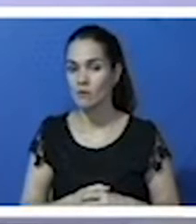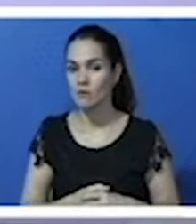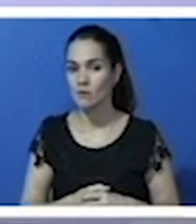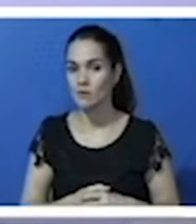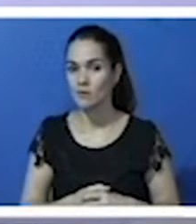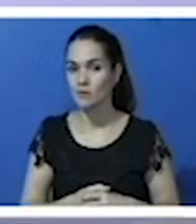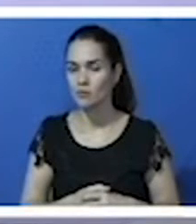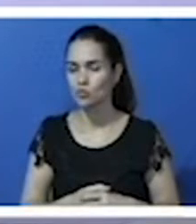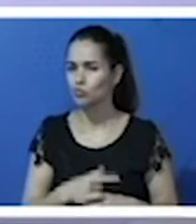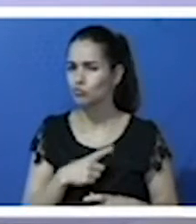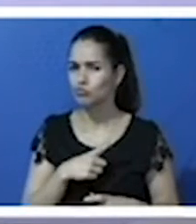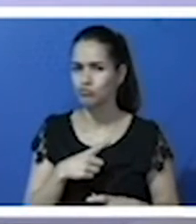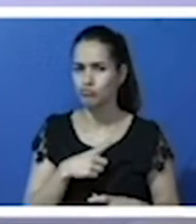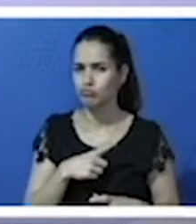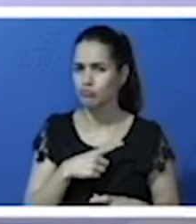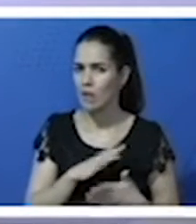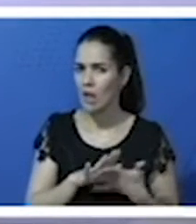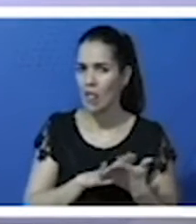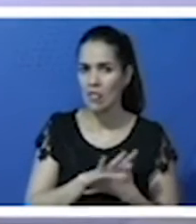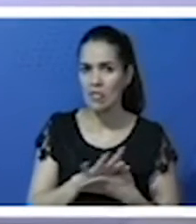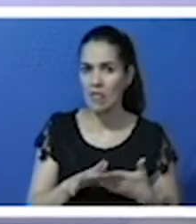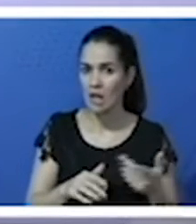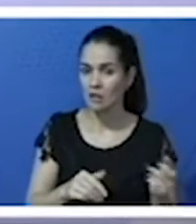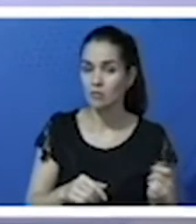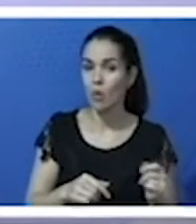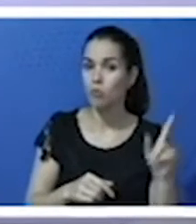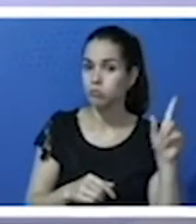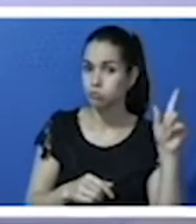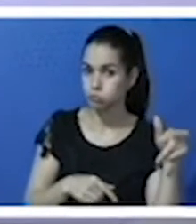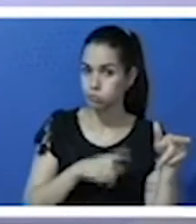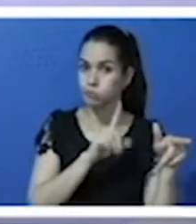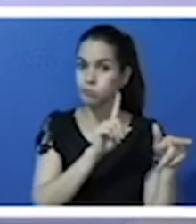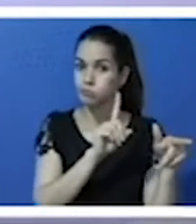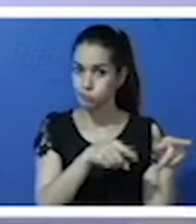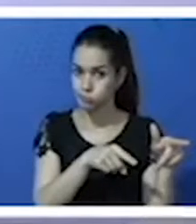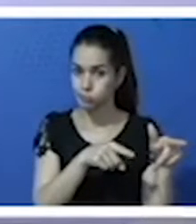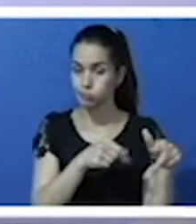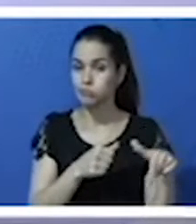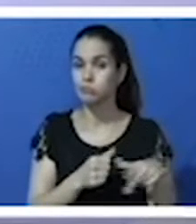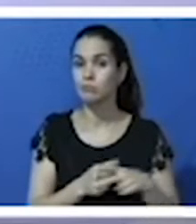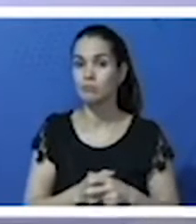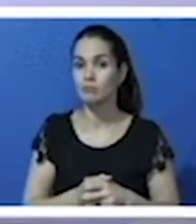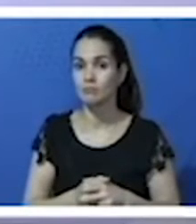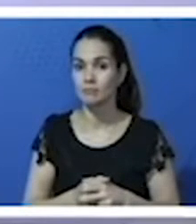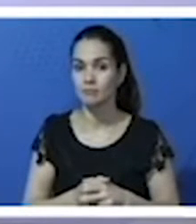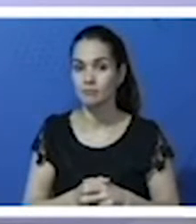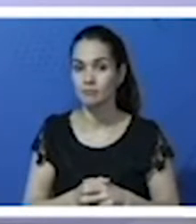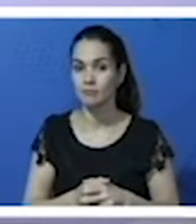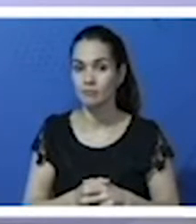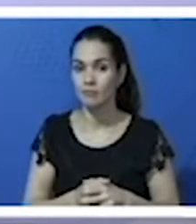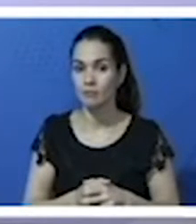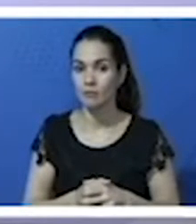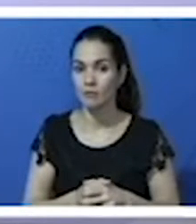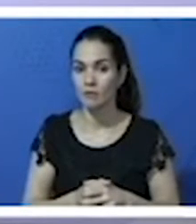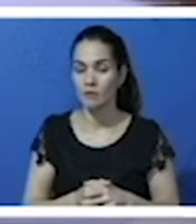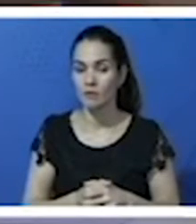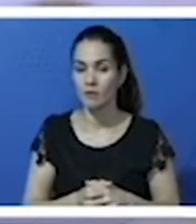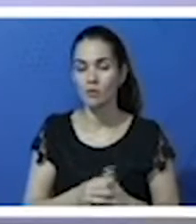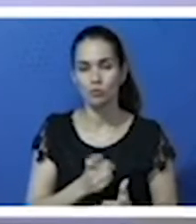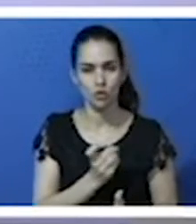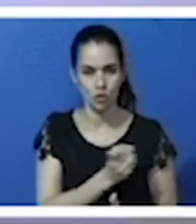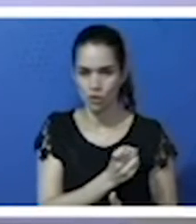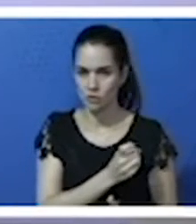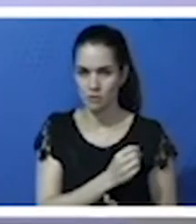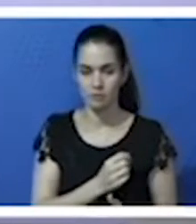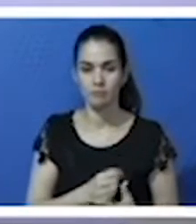Aqui não tem nada no índice é o 2, eu corto esse 2 do índice com 2 de dentro. Então, raiz quadrada de x ao quadrado é